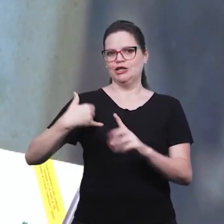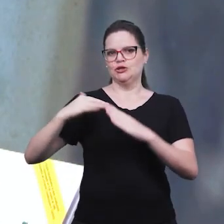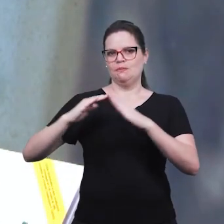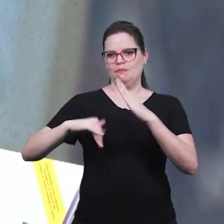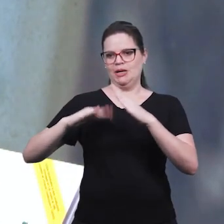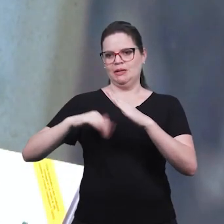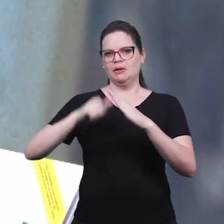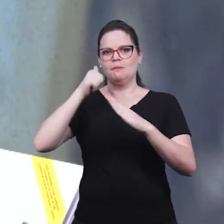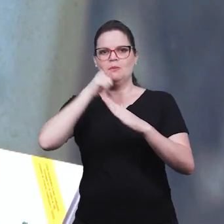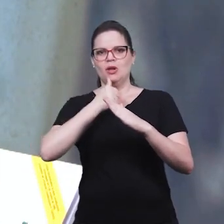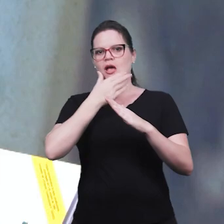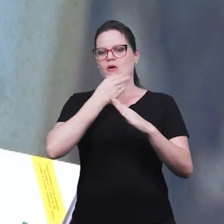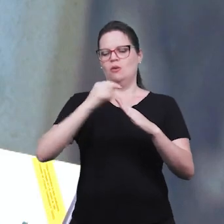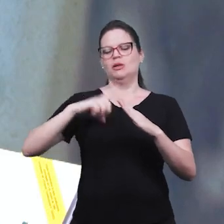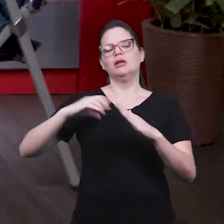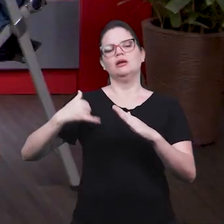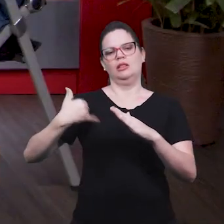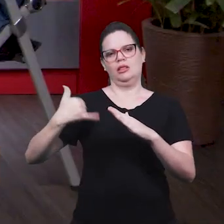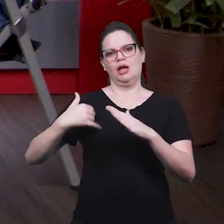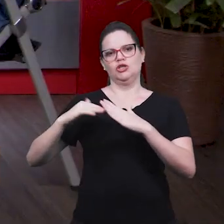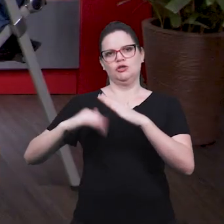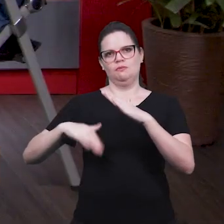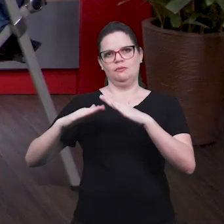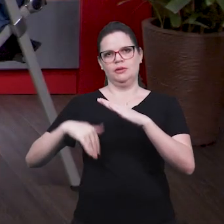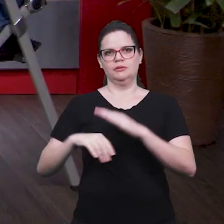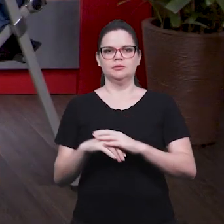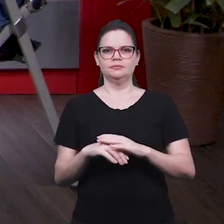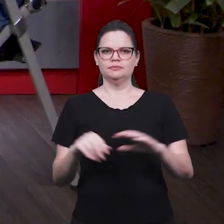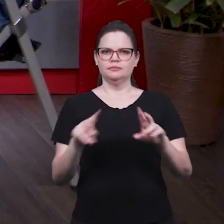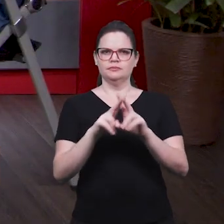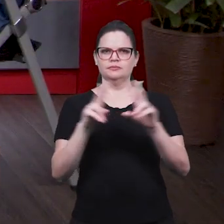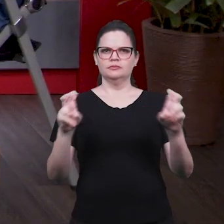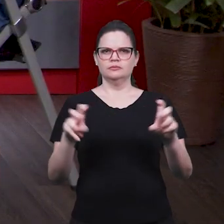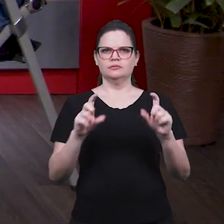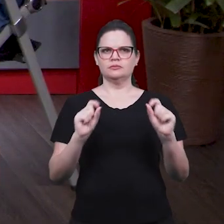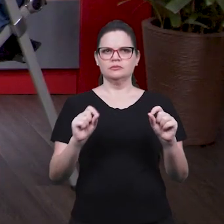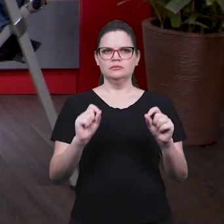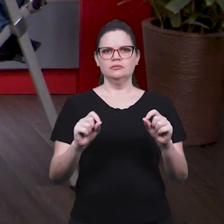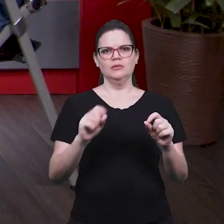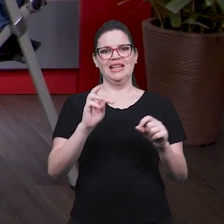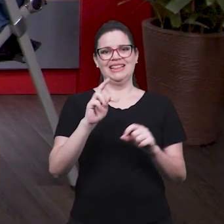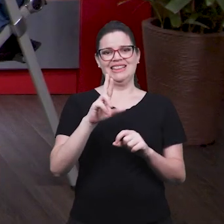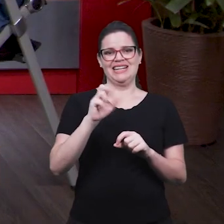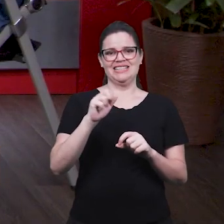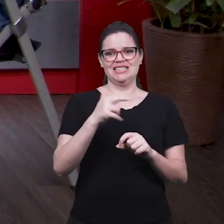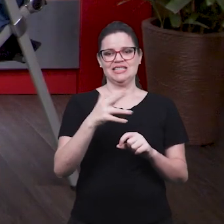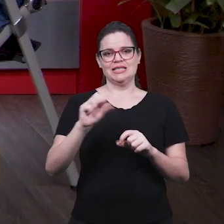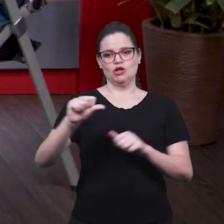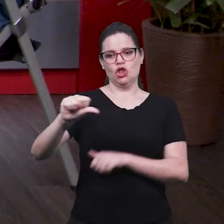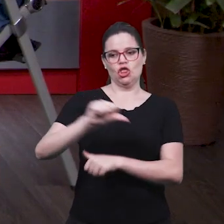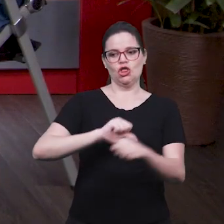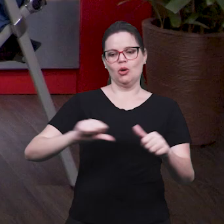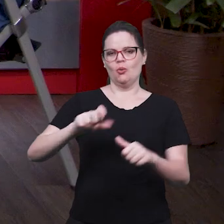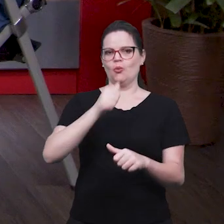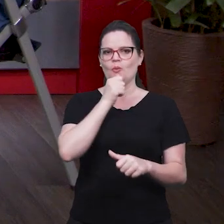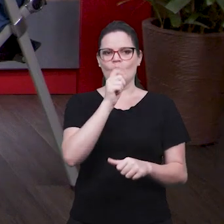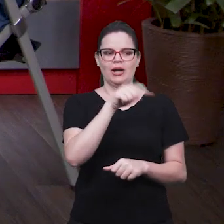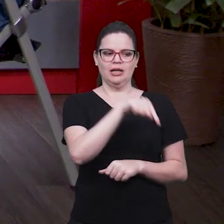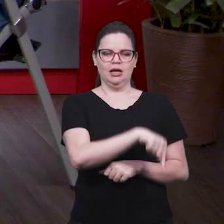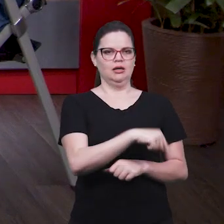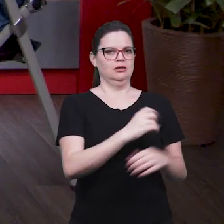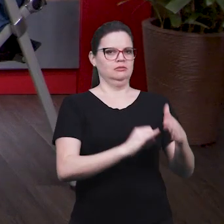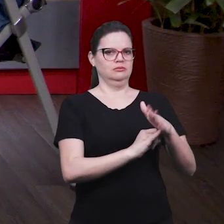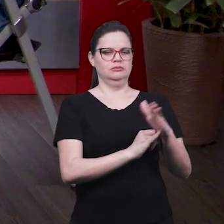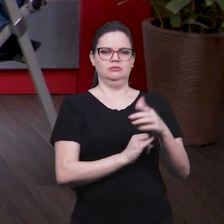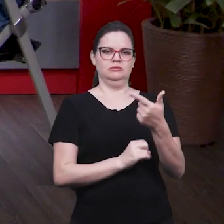para homem quanto para mulher. Mas referente à transição ainda não... Não, no município ainda ainda